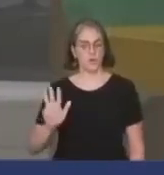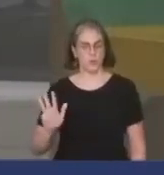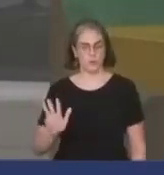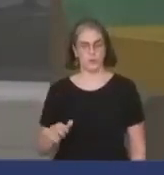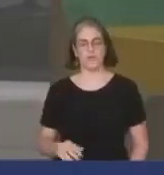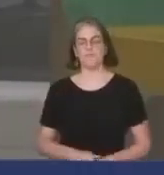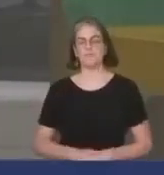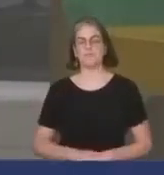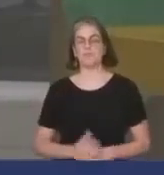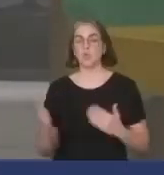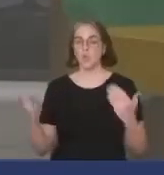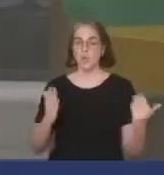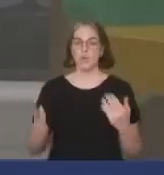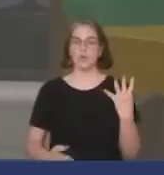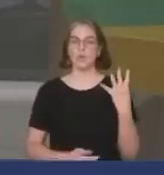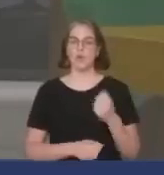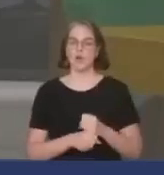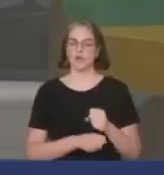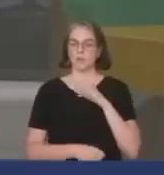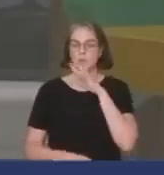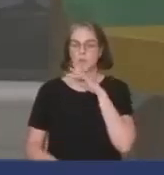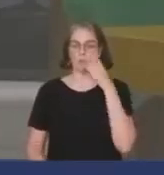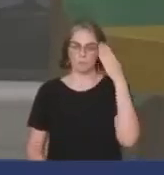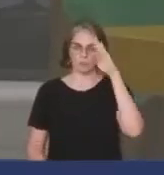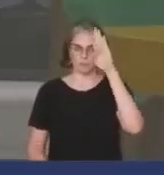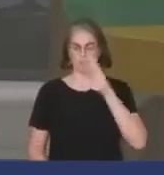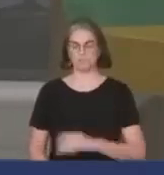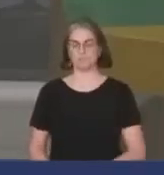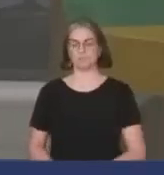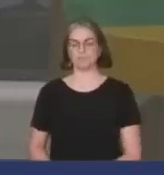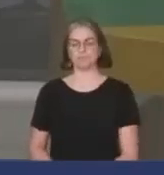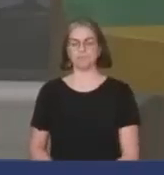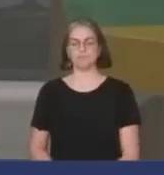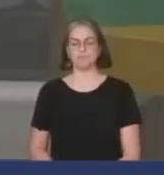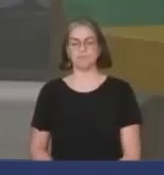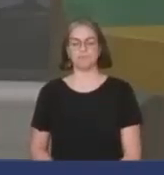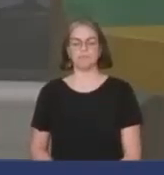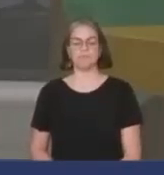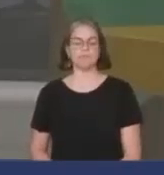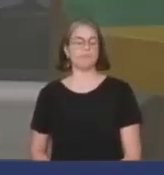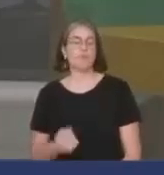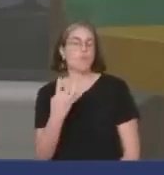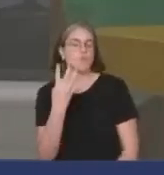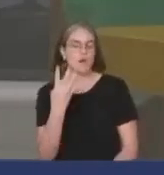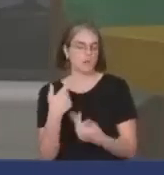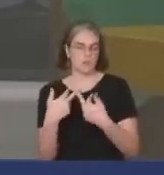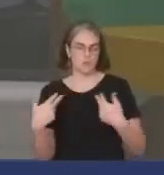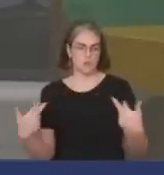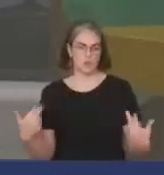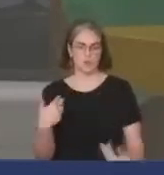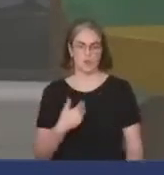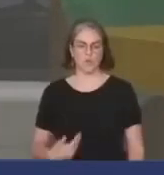de 4 anos de Bolsonaro. Primeiro, listando 4 pontos do governo Lula, só